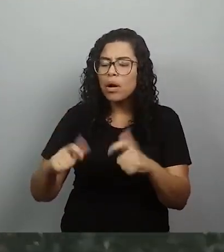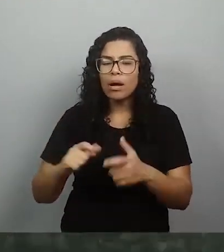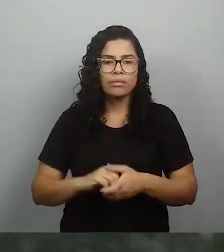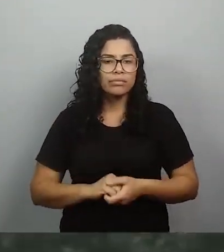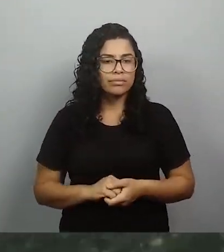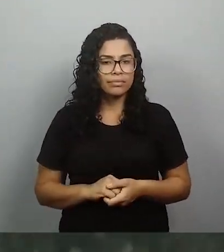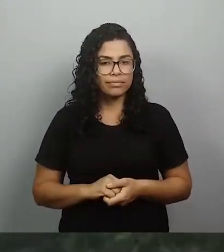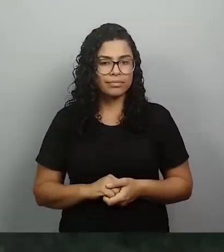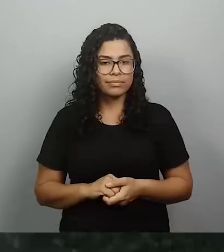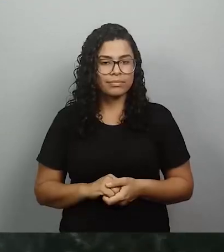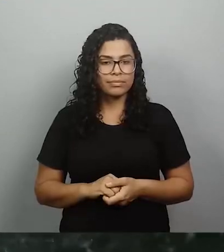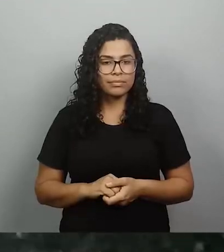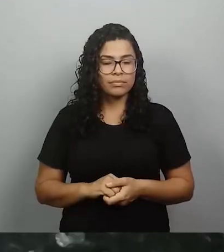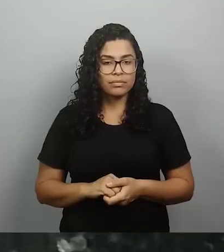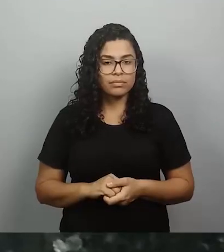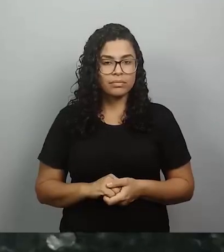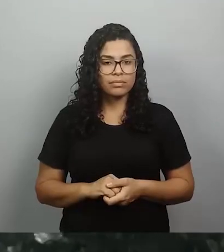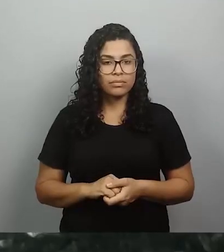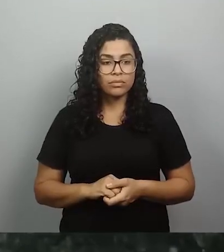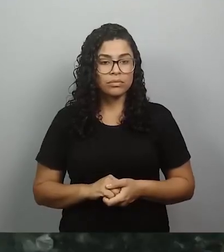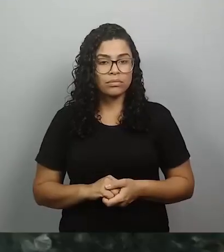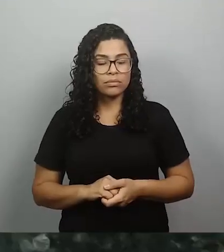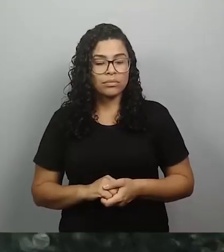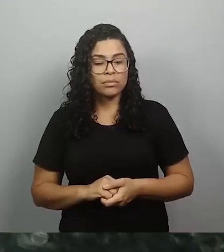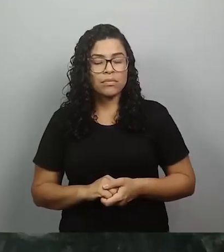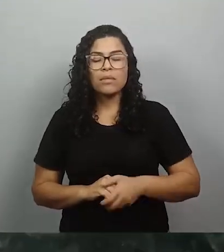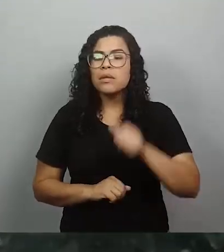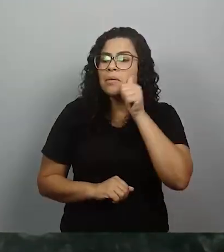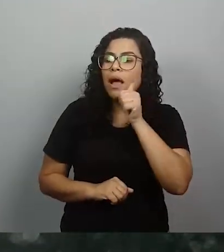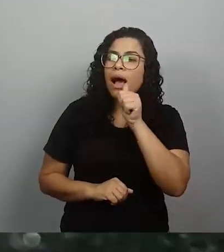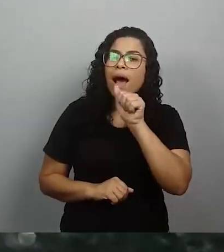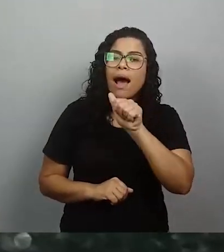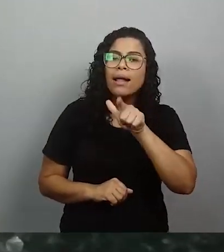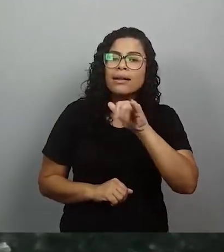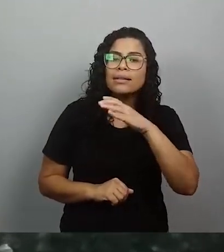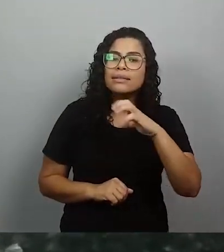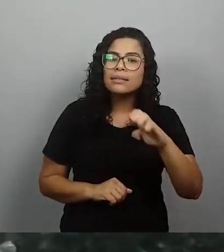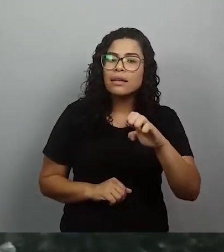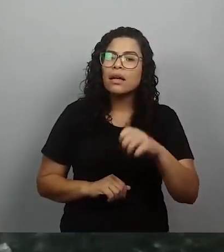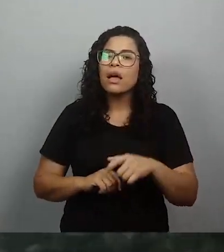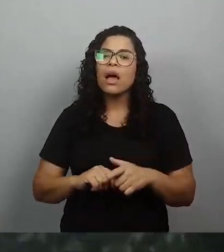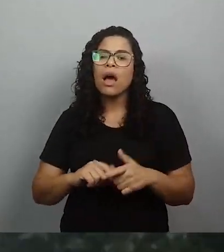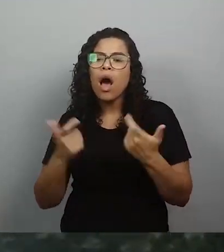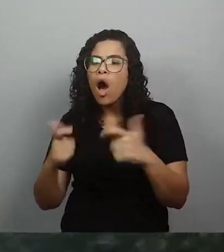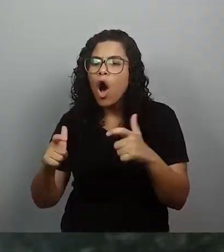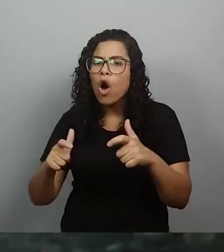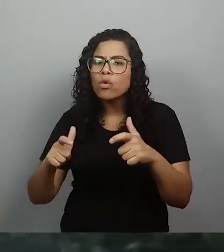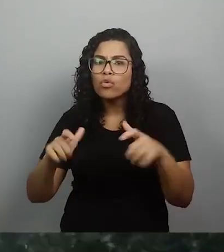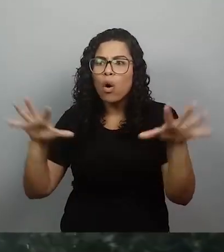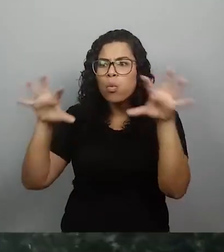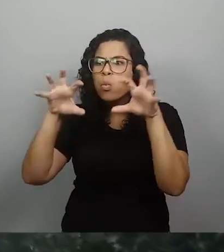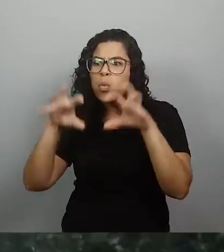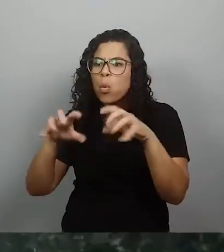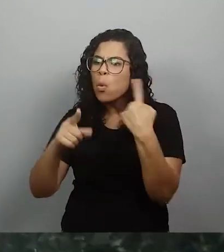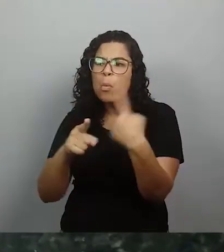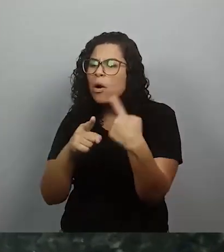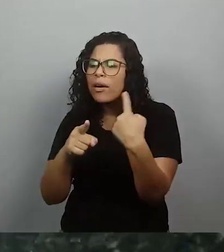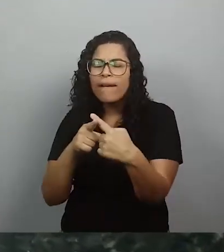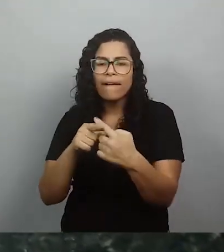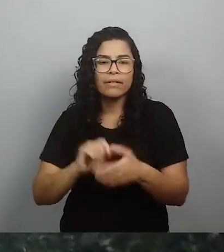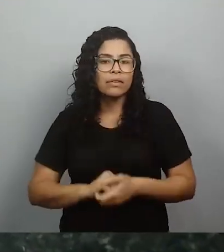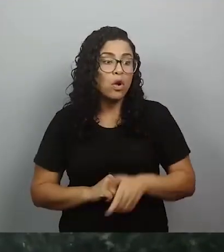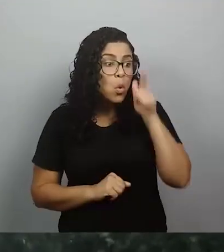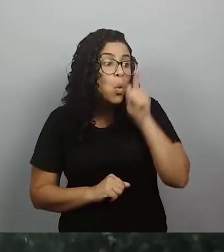campo assombrado. Nossa, Alice, eles passaram pelo campo assombrado para fazer o quê? Pra poder achar